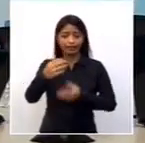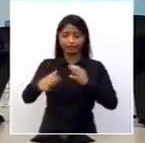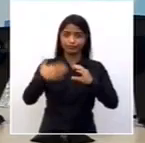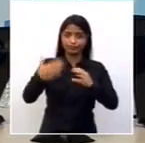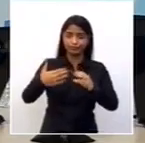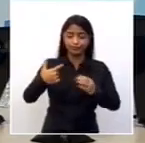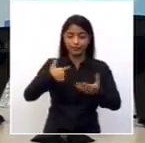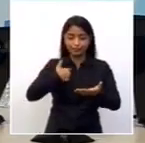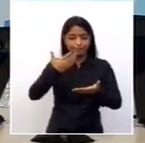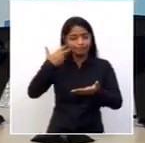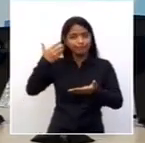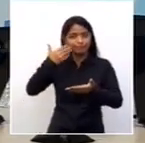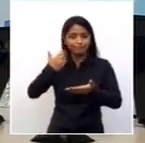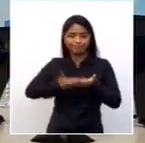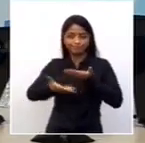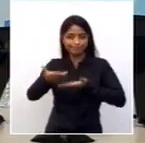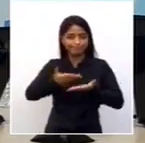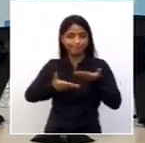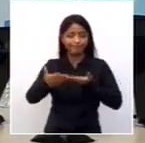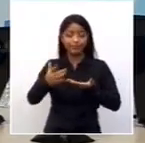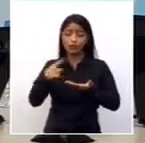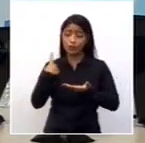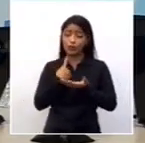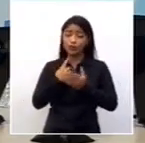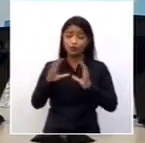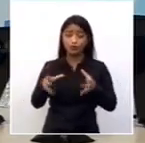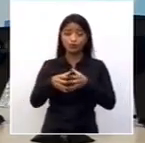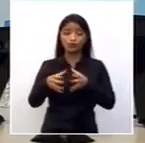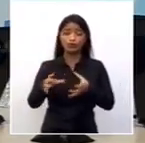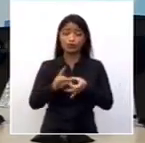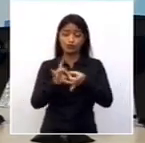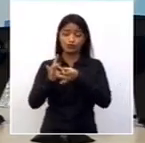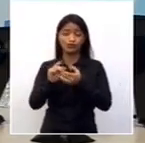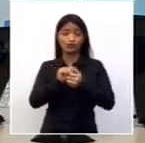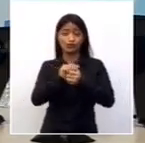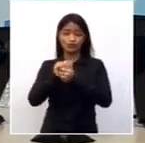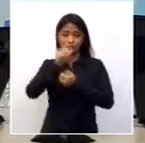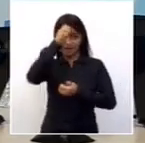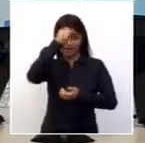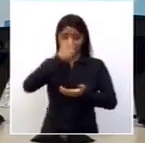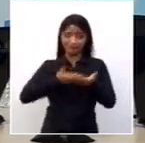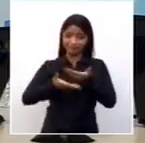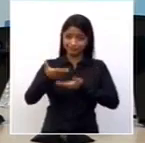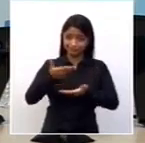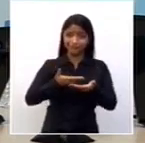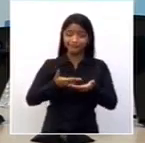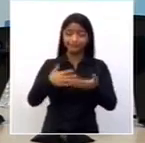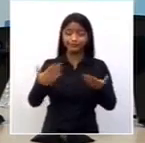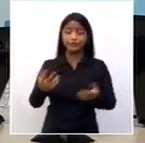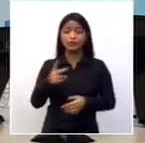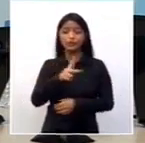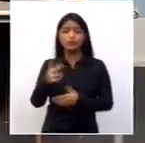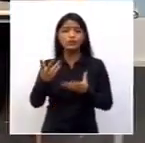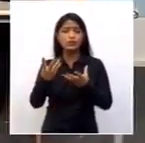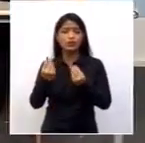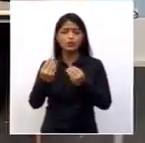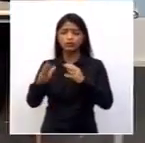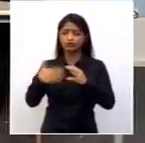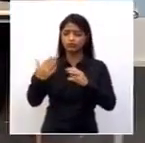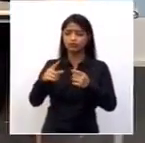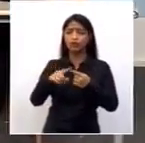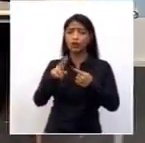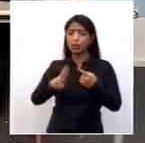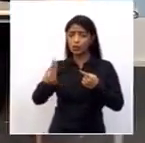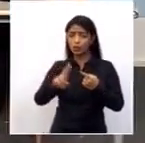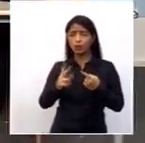colegas, pelas ideias, e nós aprendemos juntos, né? Muitos professores falaram sobre o uso do podcast, associando